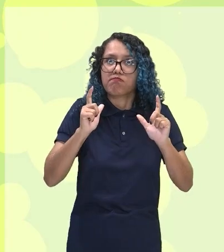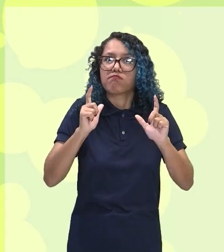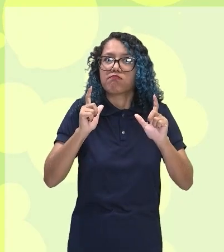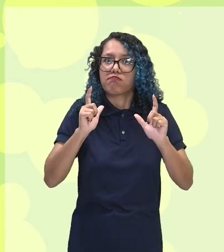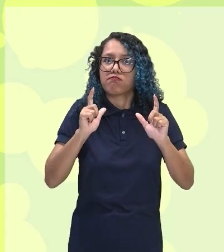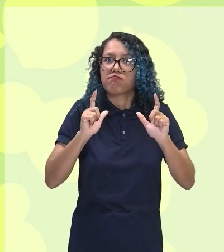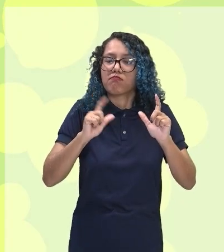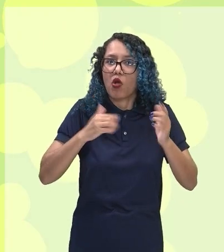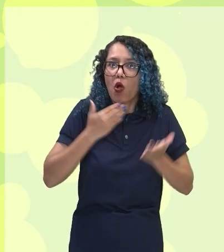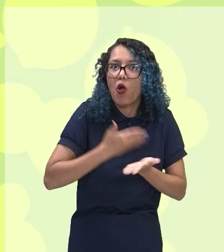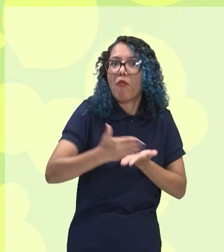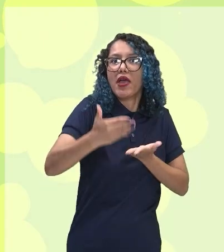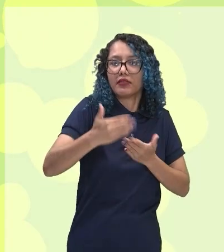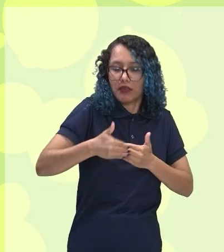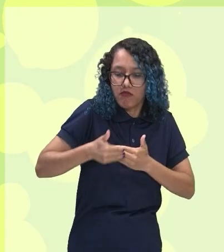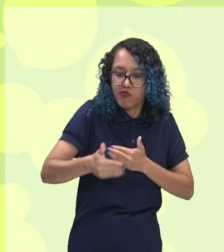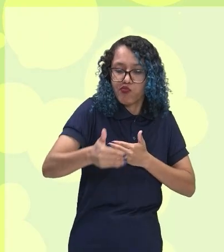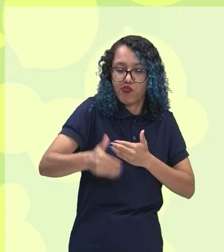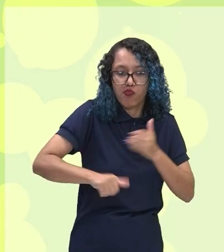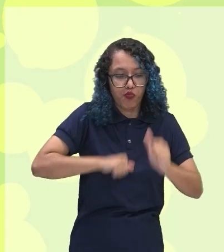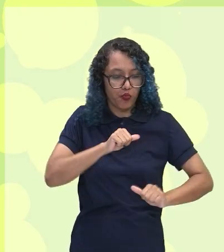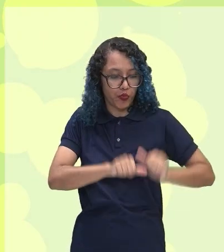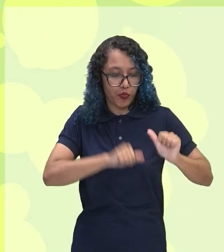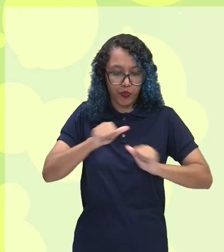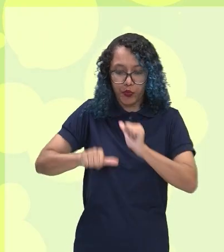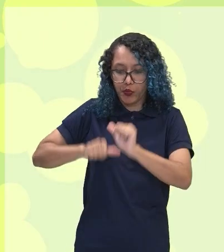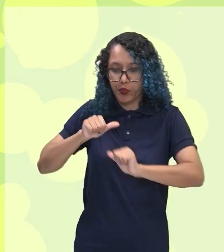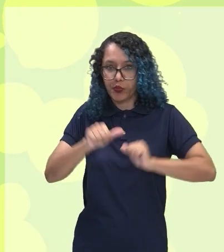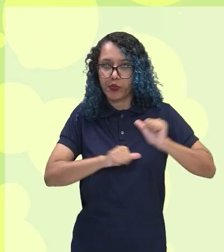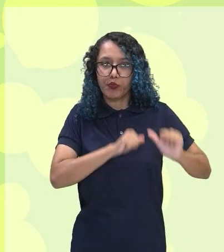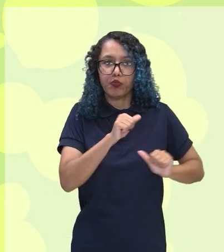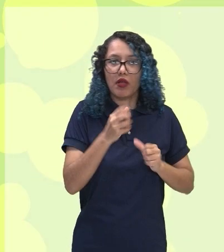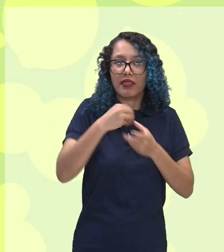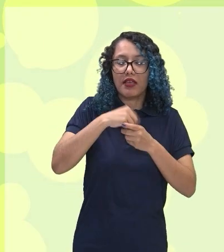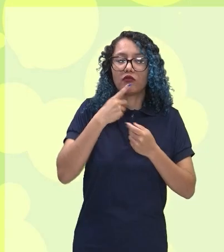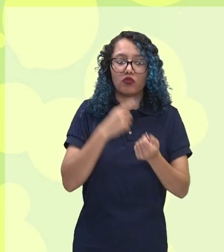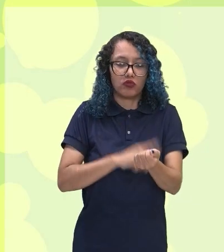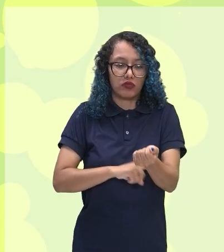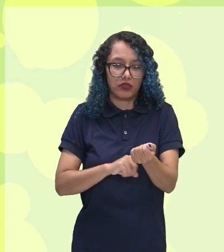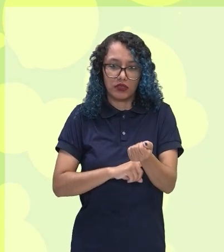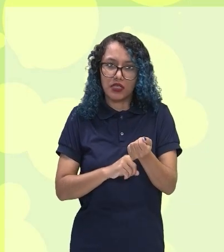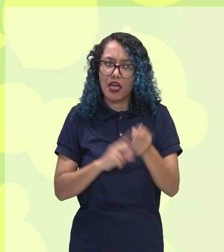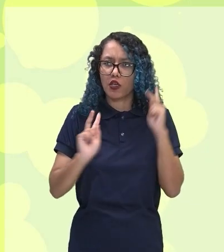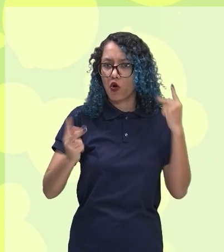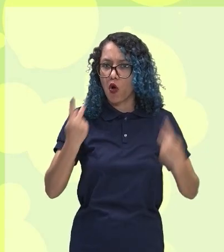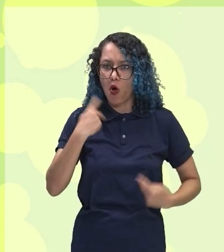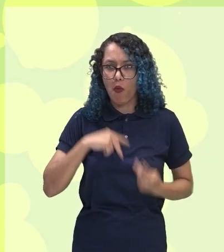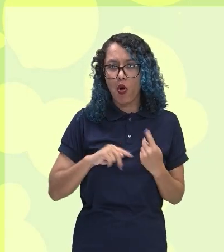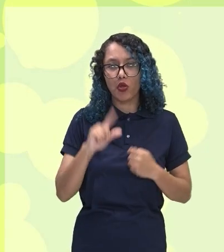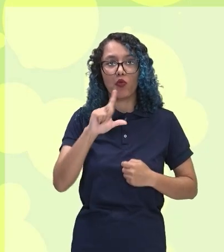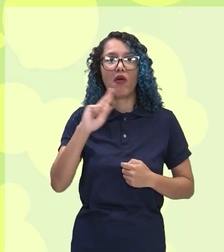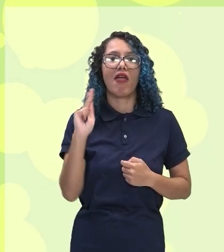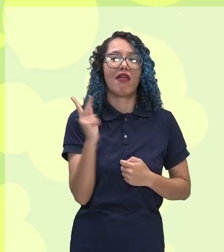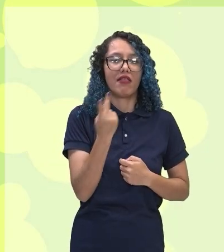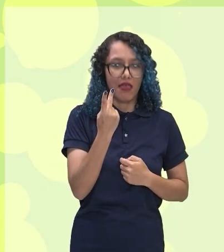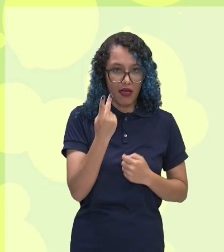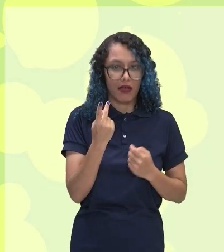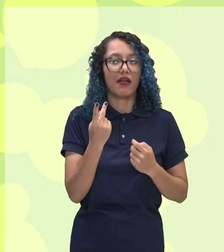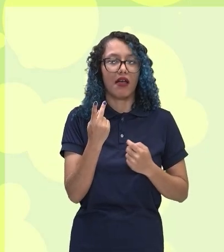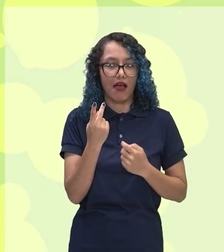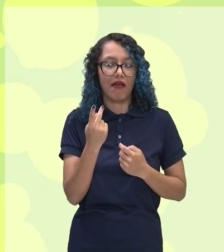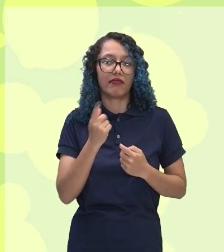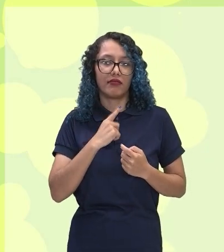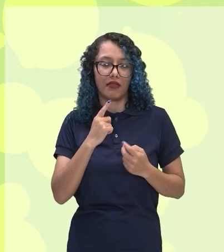A partir desse instante, a hipófise passa a liberar no sangue, em picos, os hormônios LH, hormônio